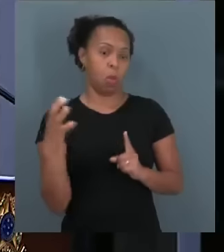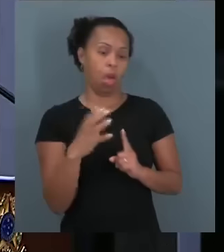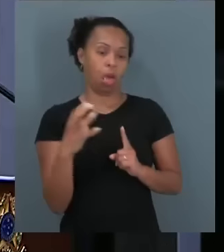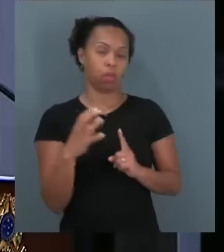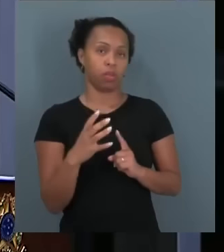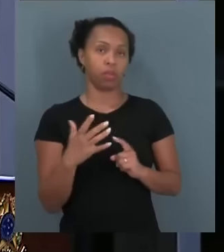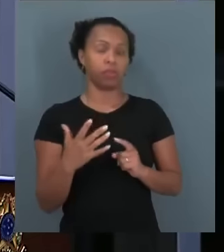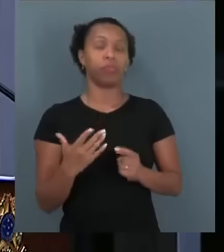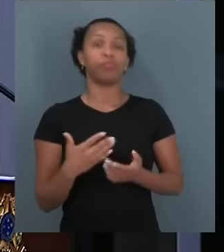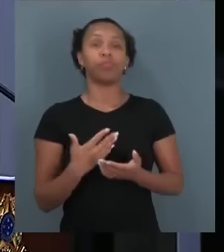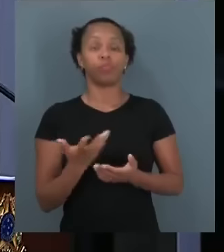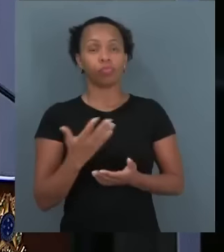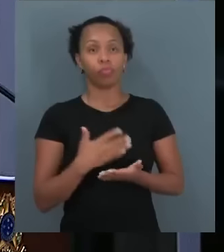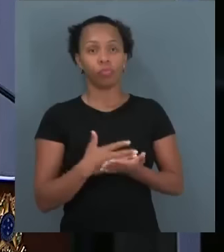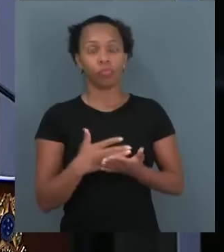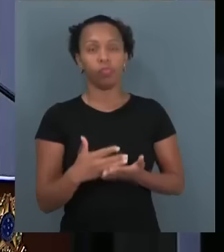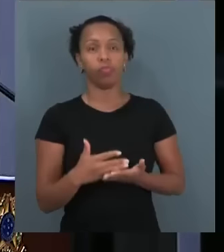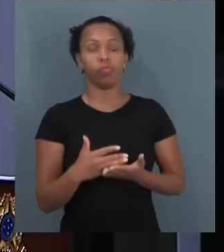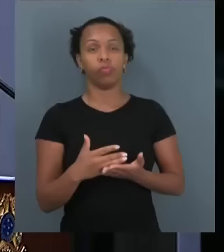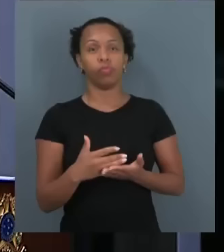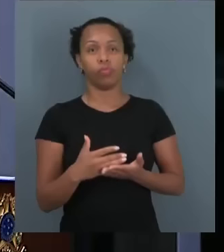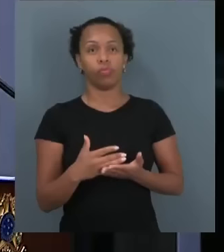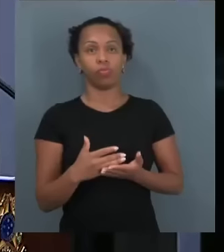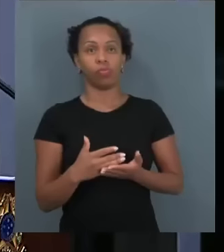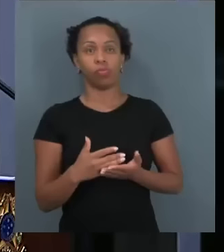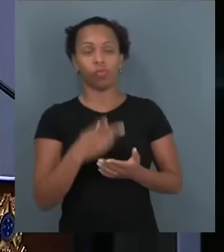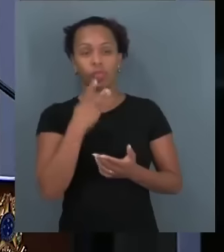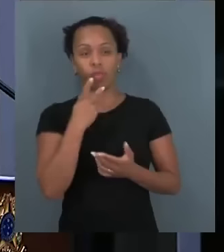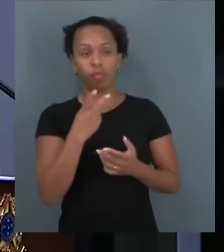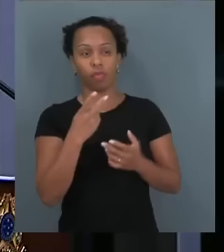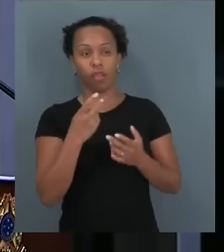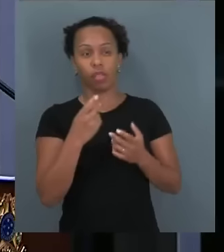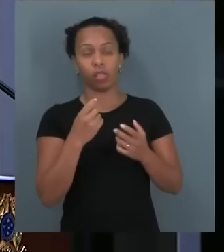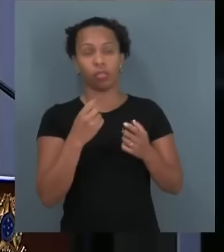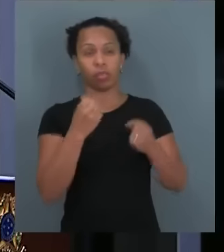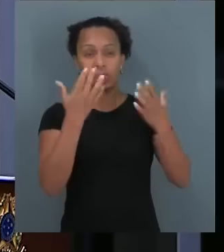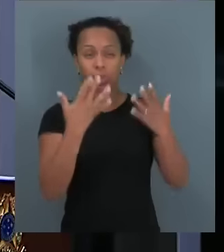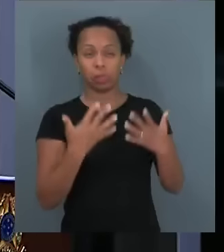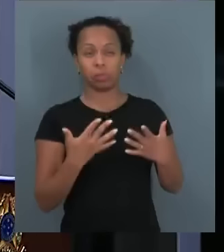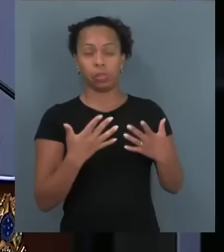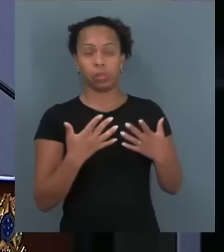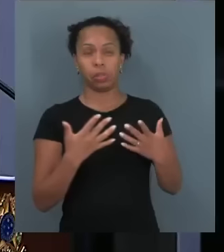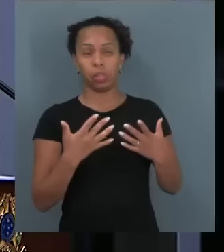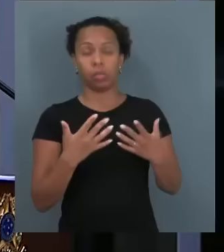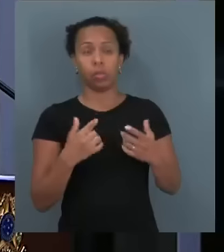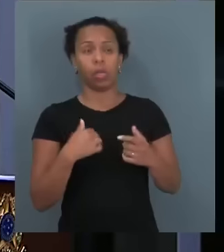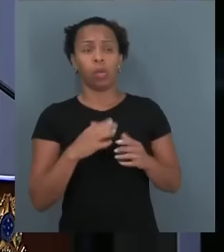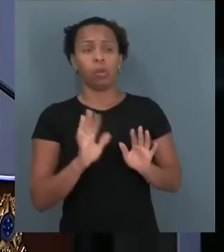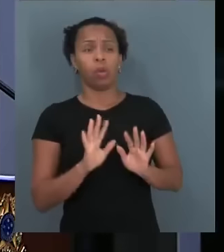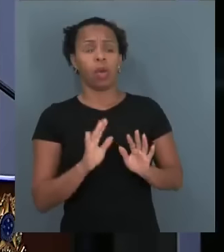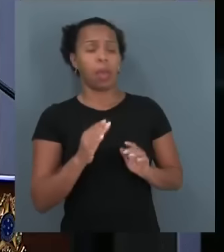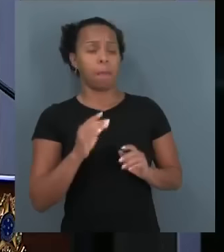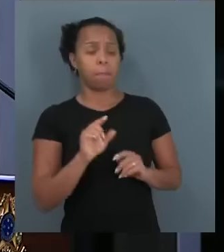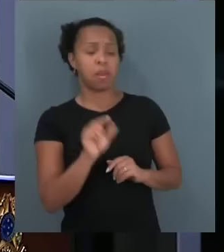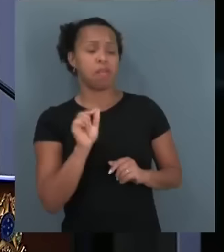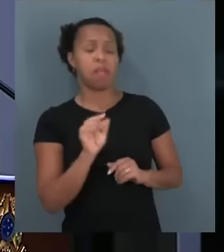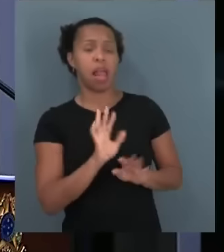quero começar, senhora presidente, deixando algo muito claro. Eu não venho aqui pedir privilégio para ser o